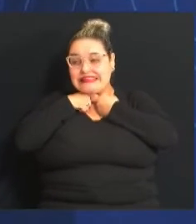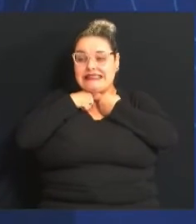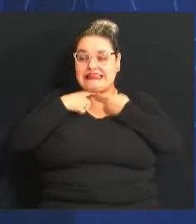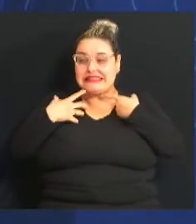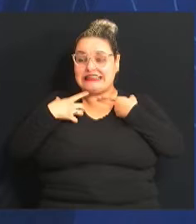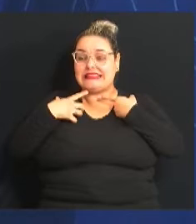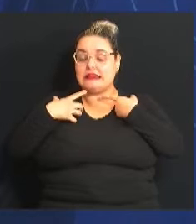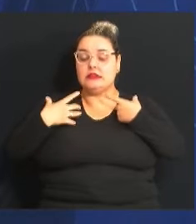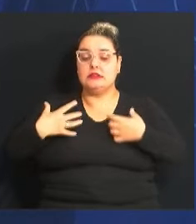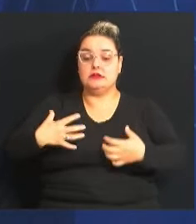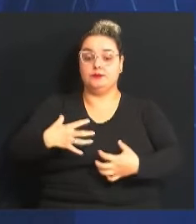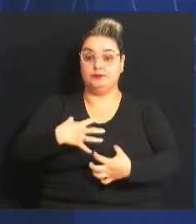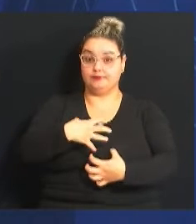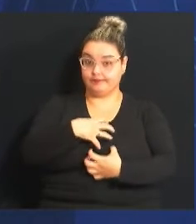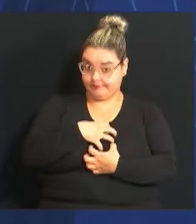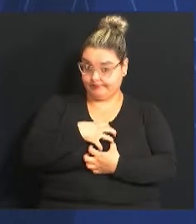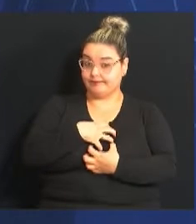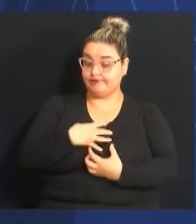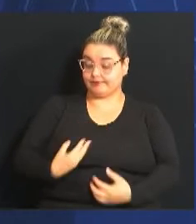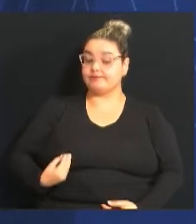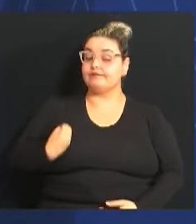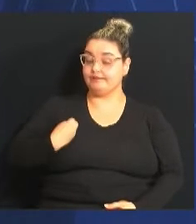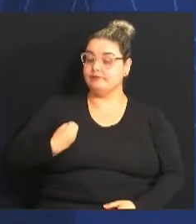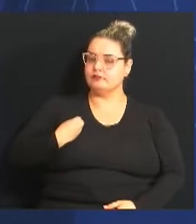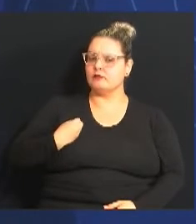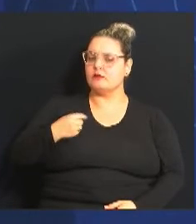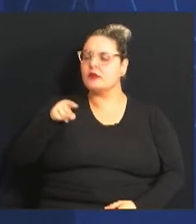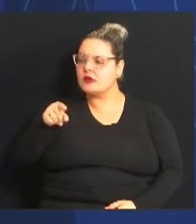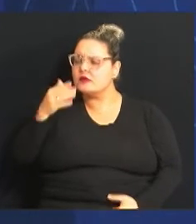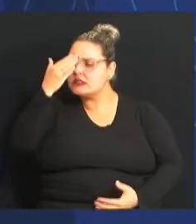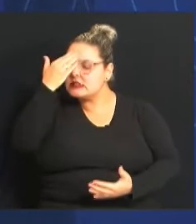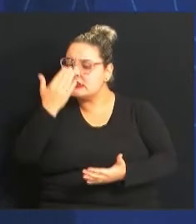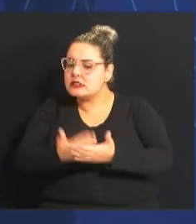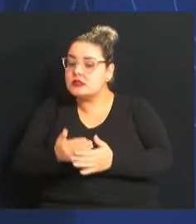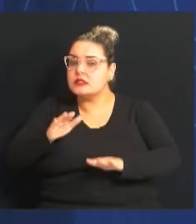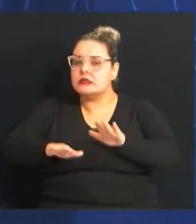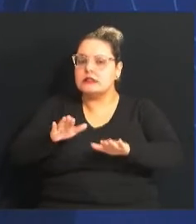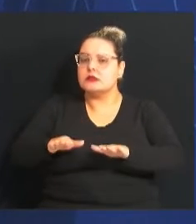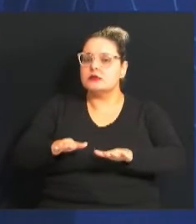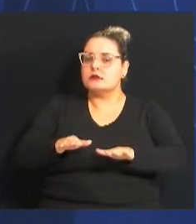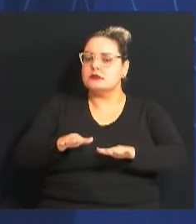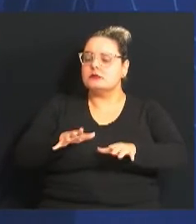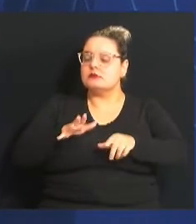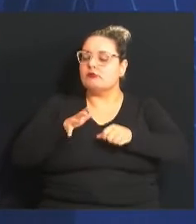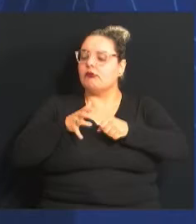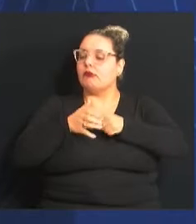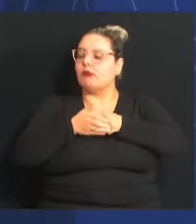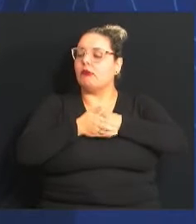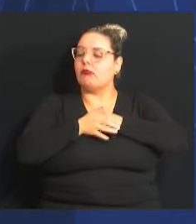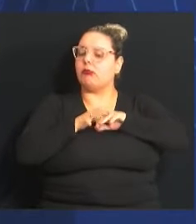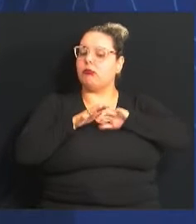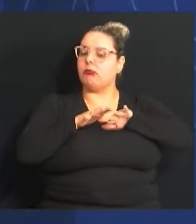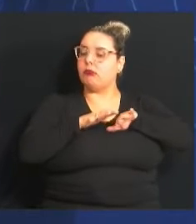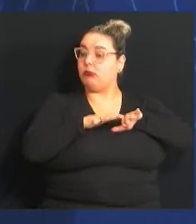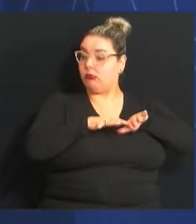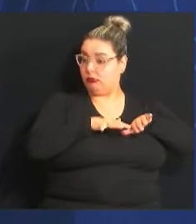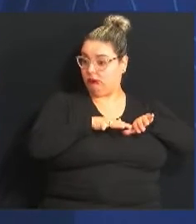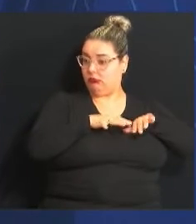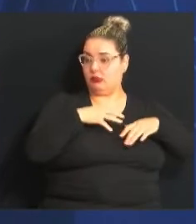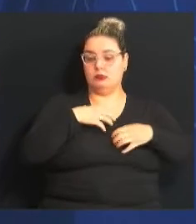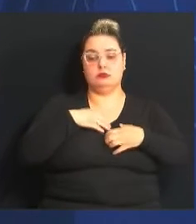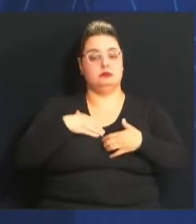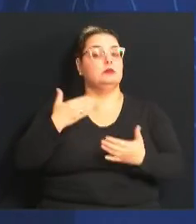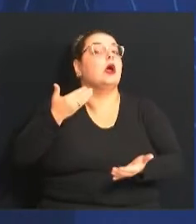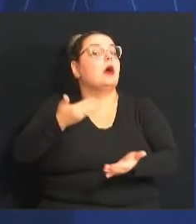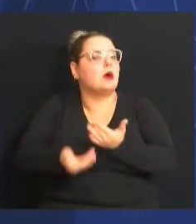nós passamos, e você acredita que muitas vezes nós negligenciamos, estamos aos poucos perdendo